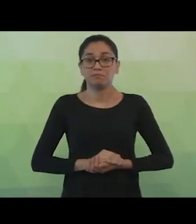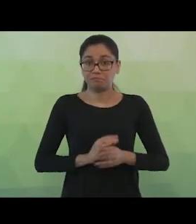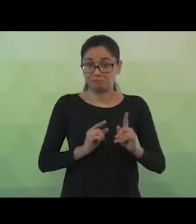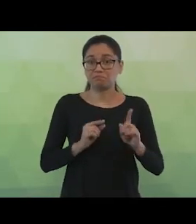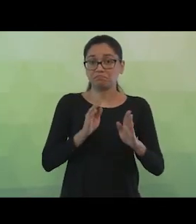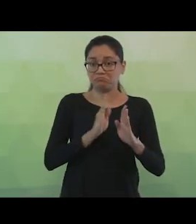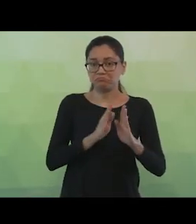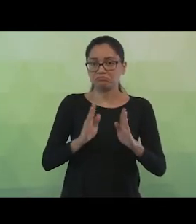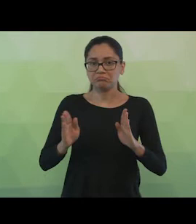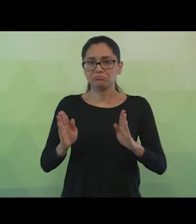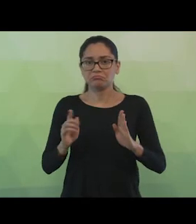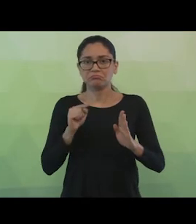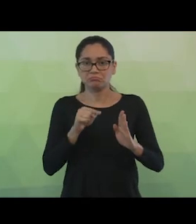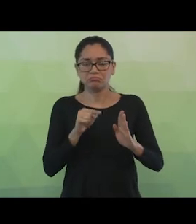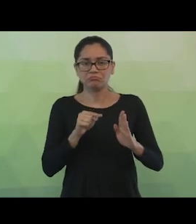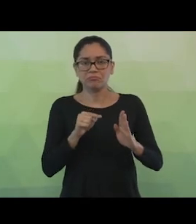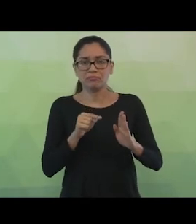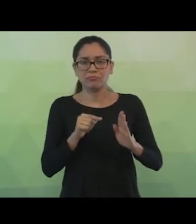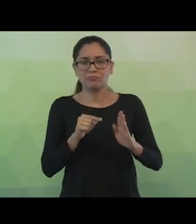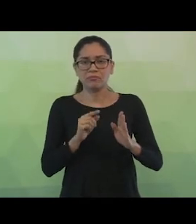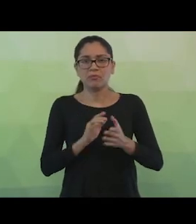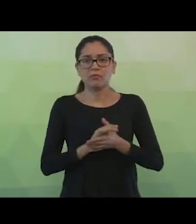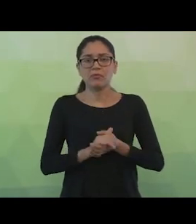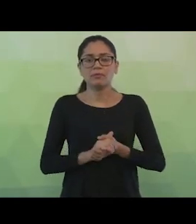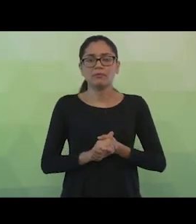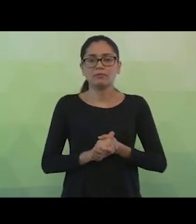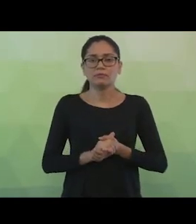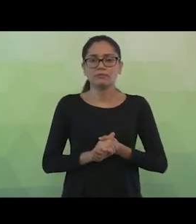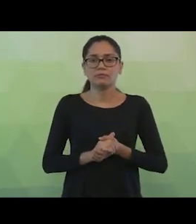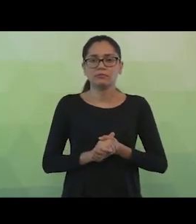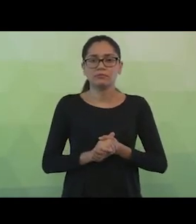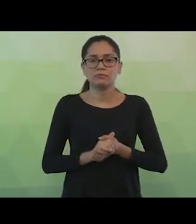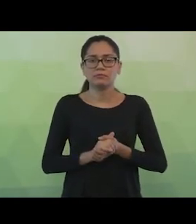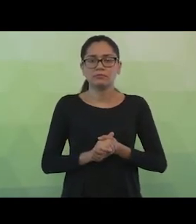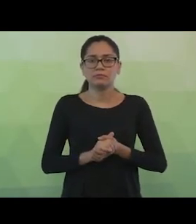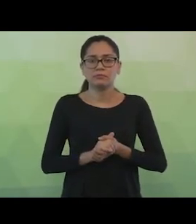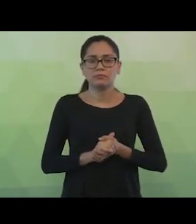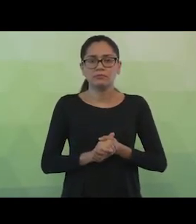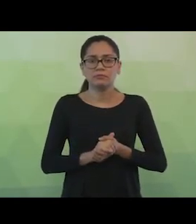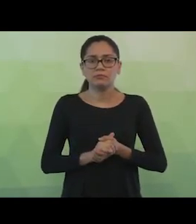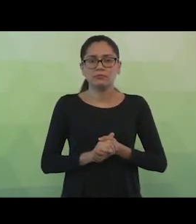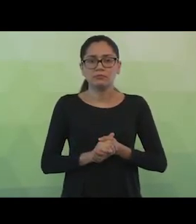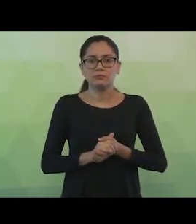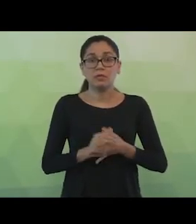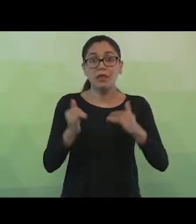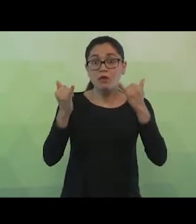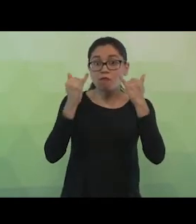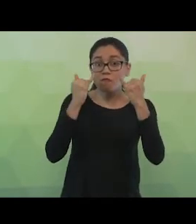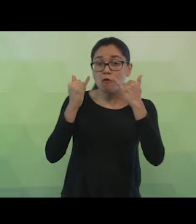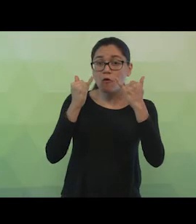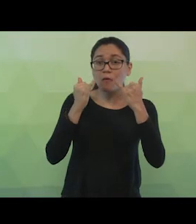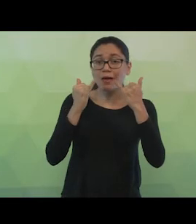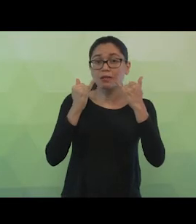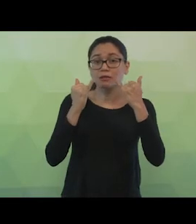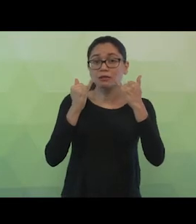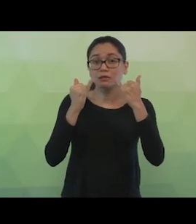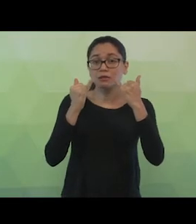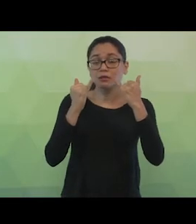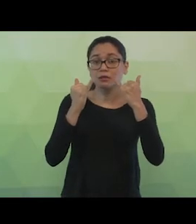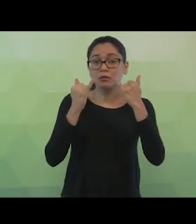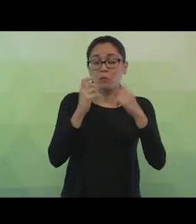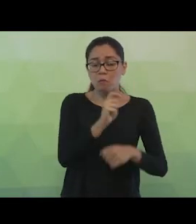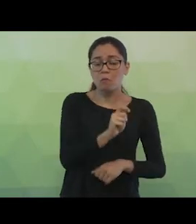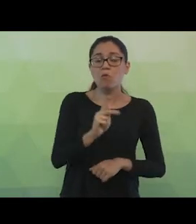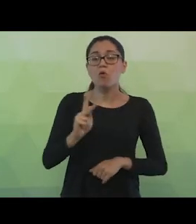Essa biblioteca é a que permite que a gente possa passar uma informação para o